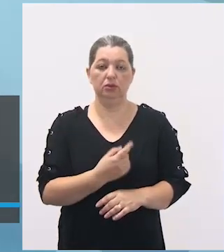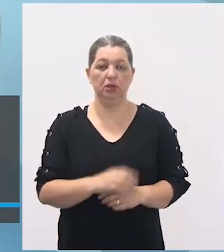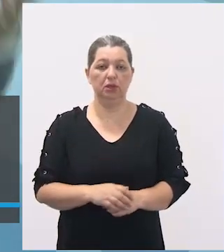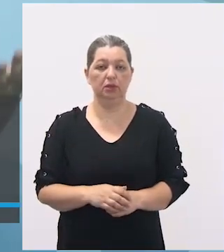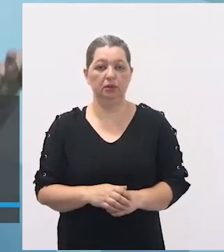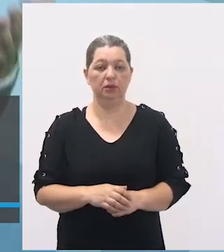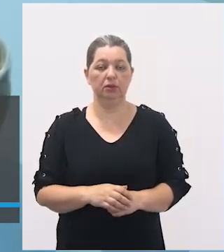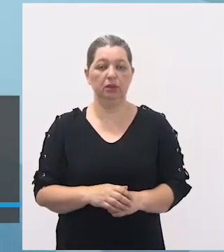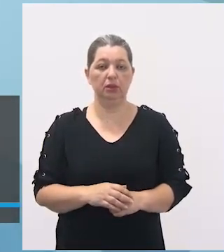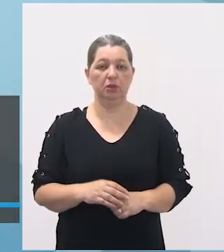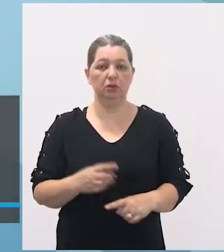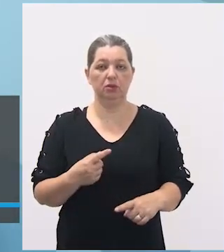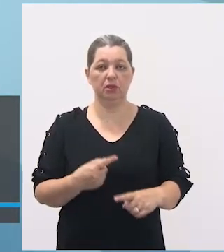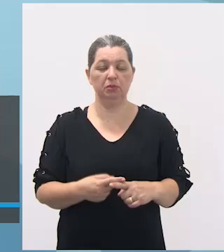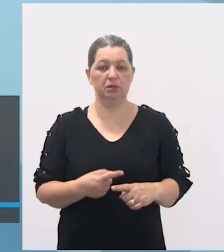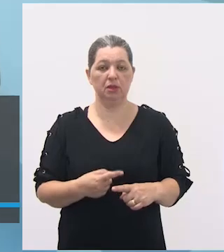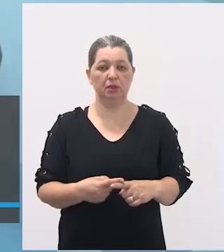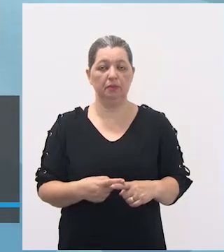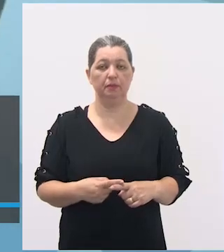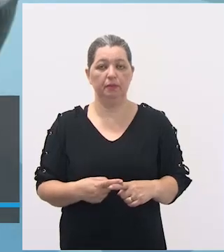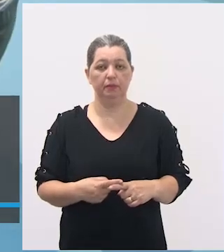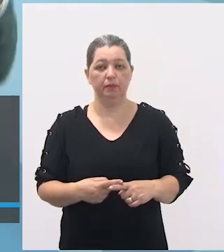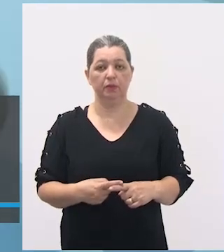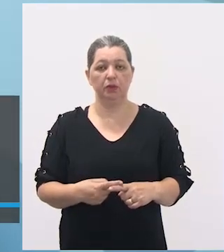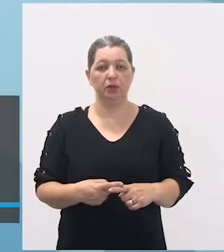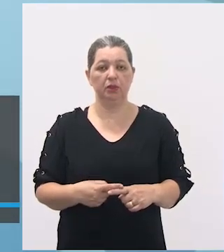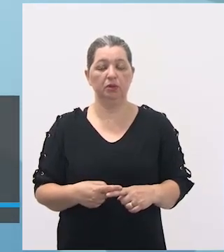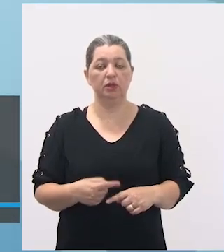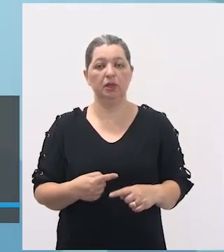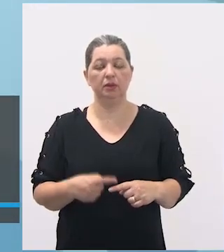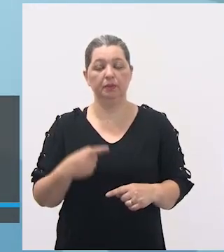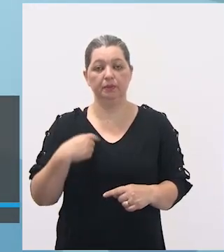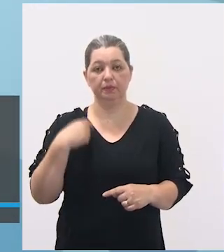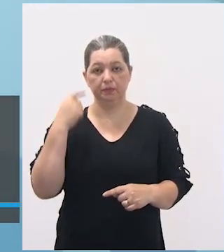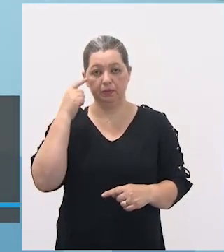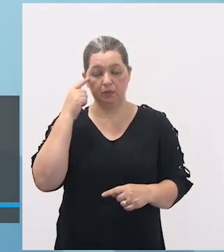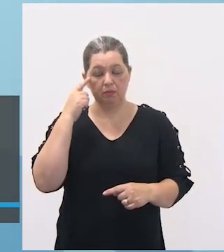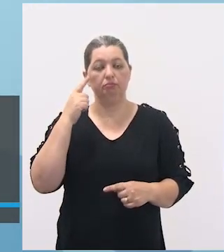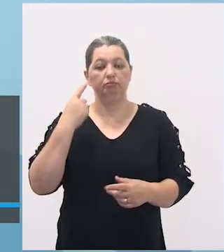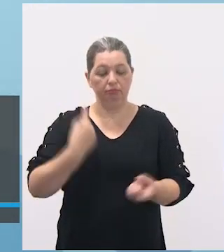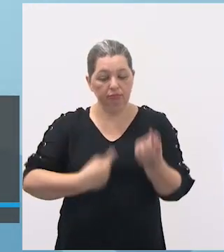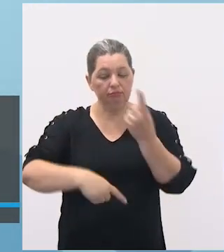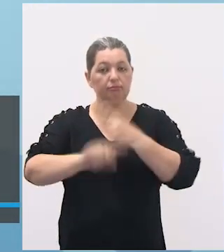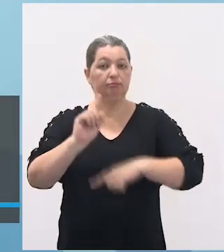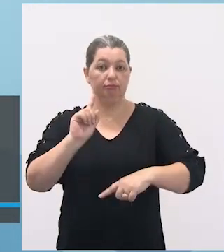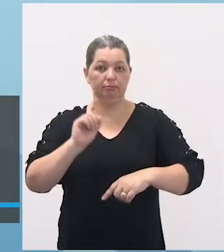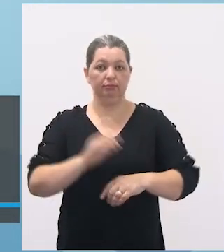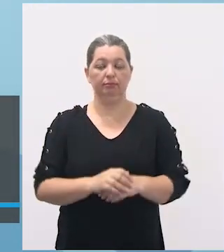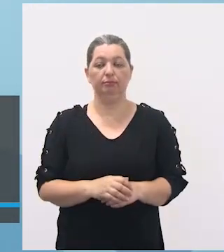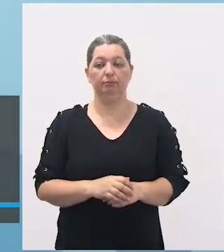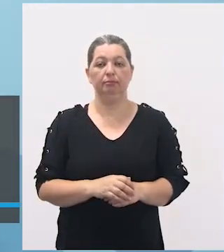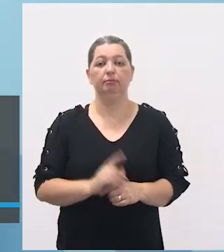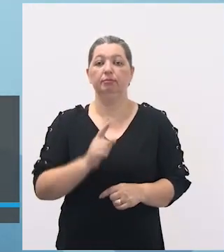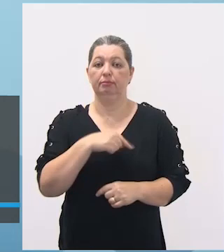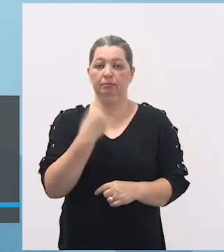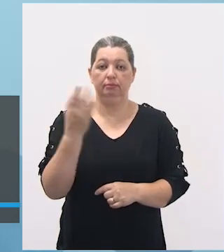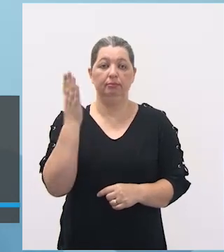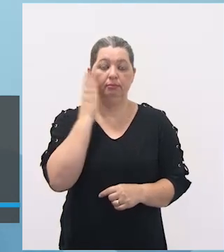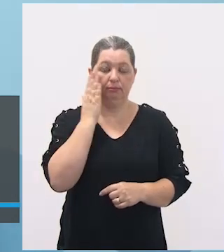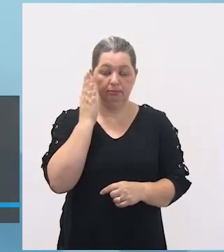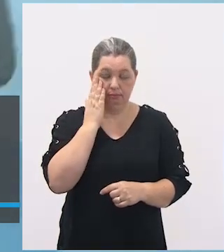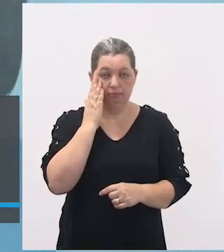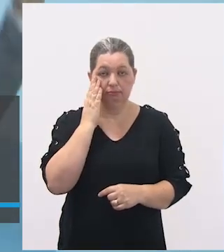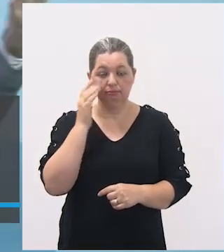prestarmos conta para a sociedade, né, de como a gente tem conseguido avançar e caminhar. A gente sabe que esse